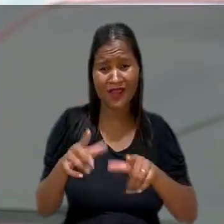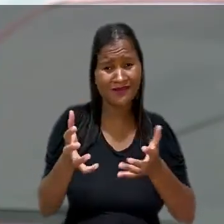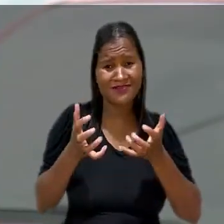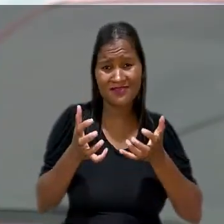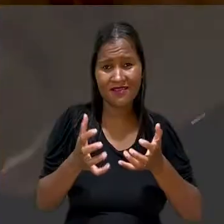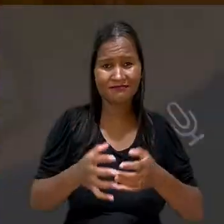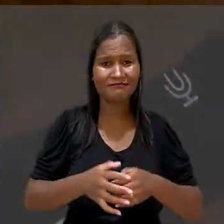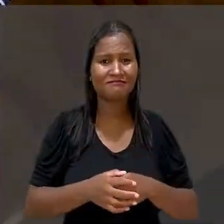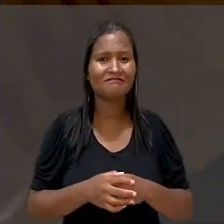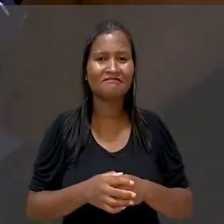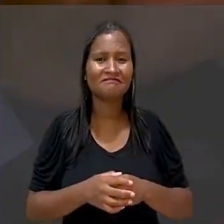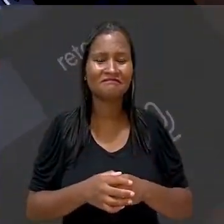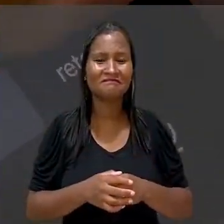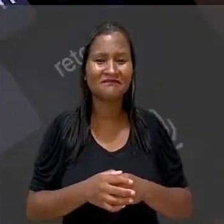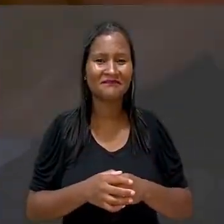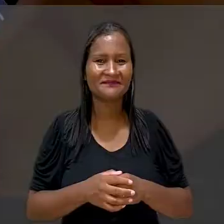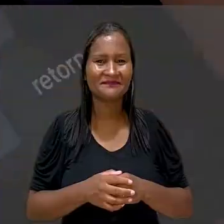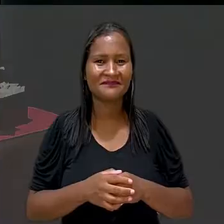quisermos.